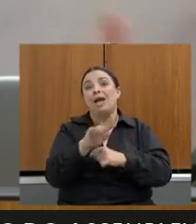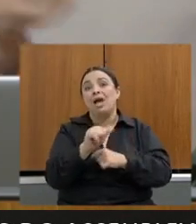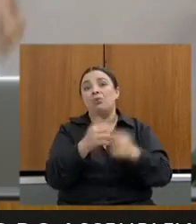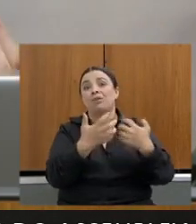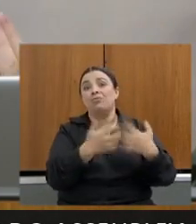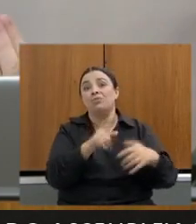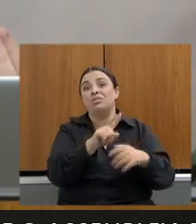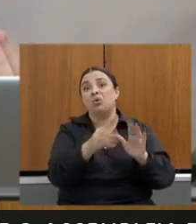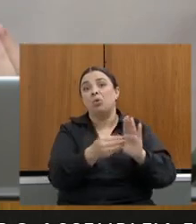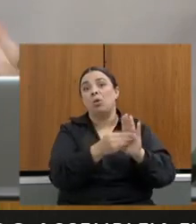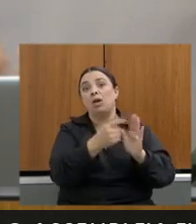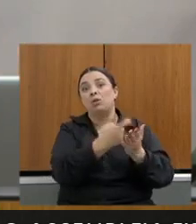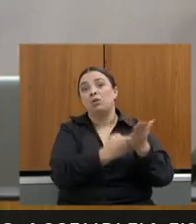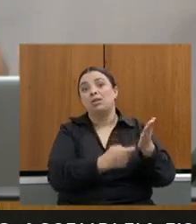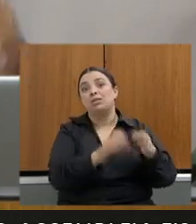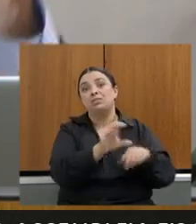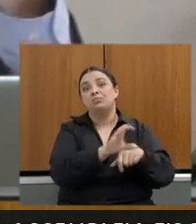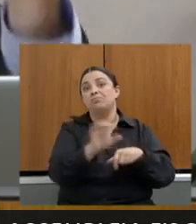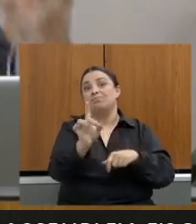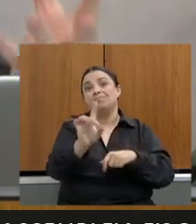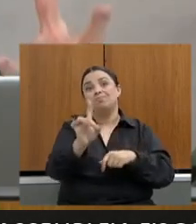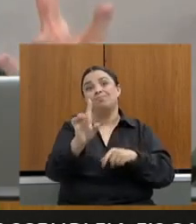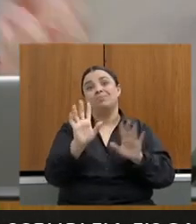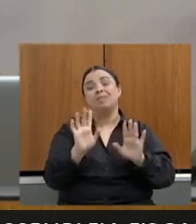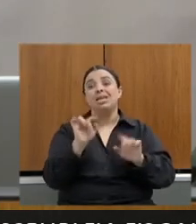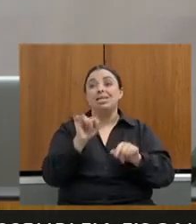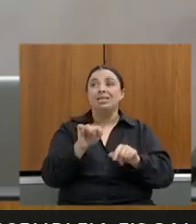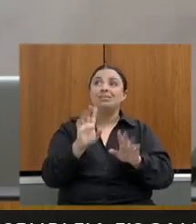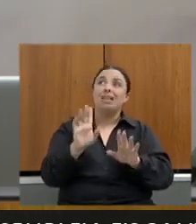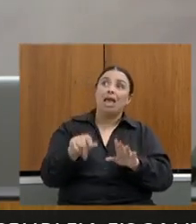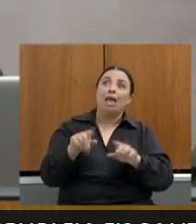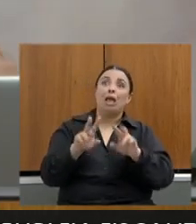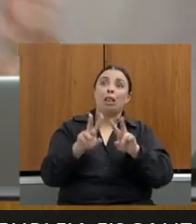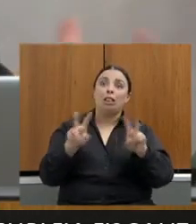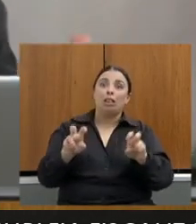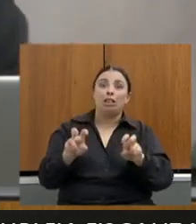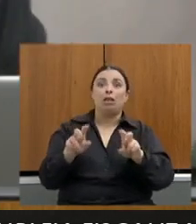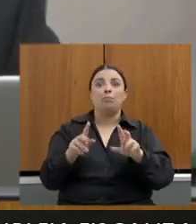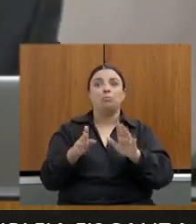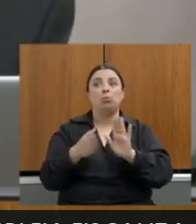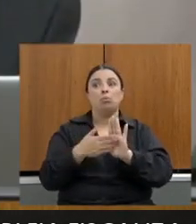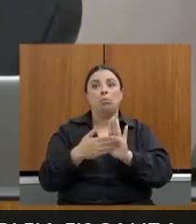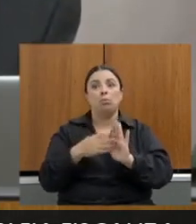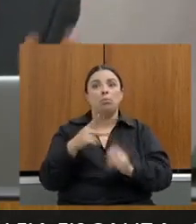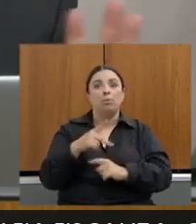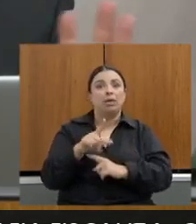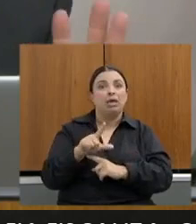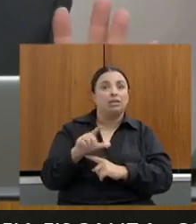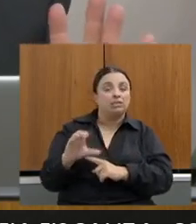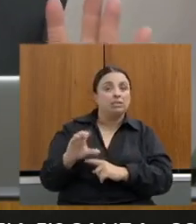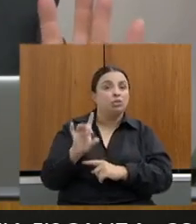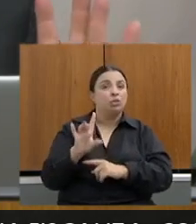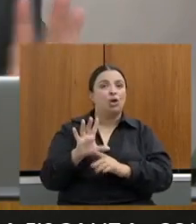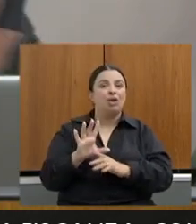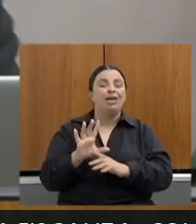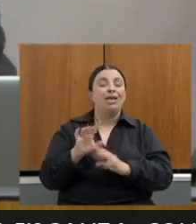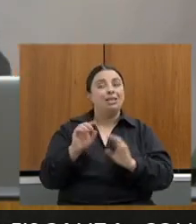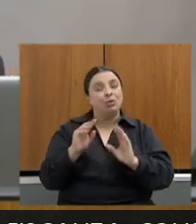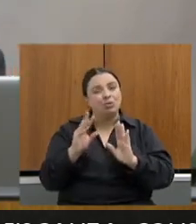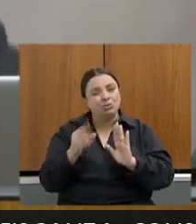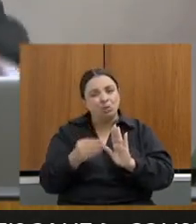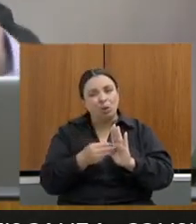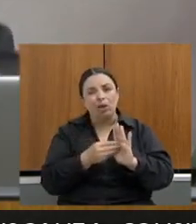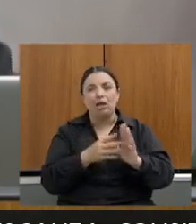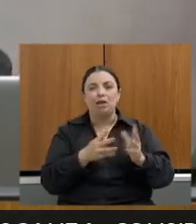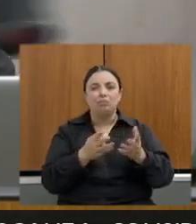isso é matéria no máximo de um PLC tão fizemos a menção sem é